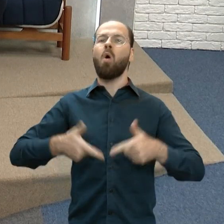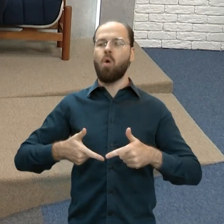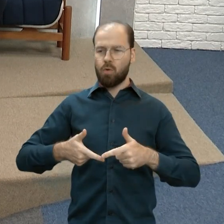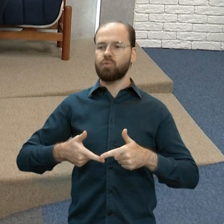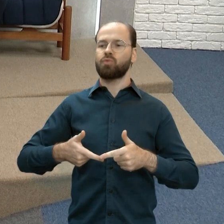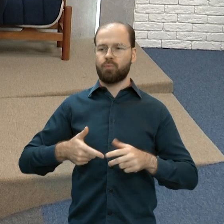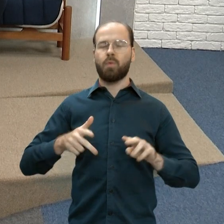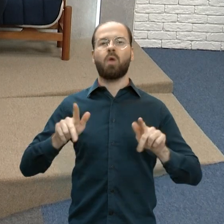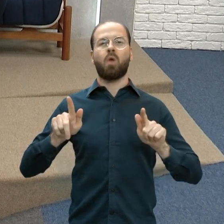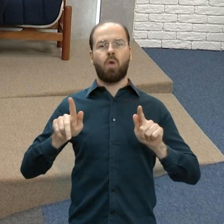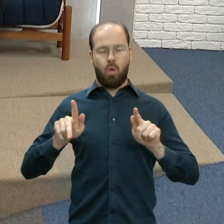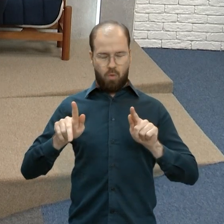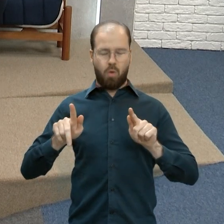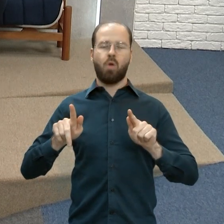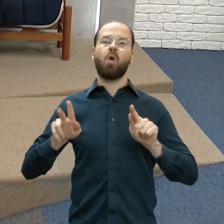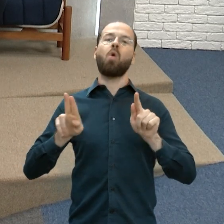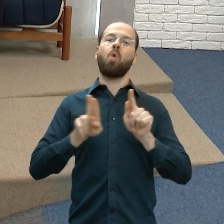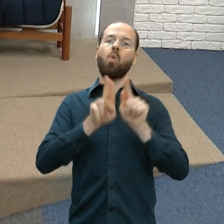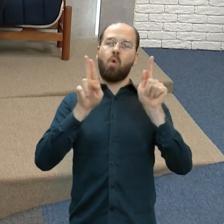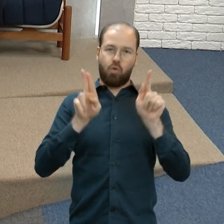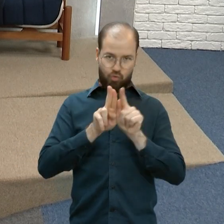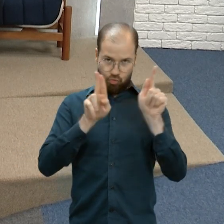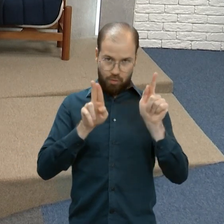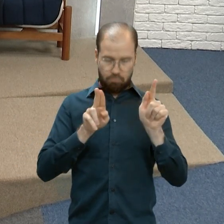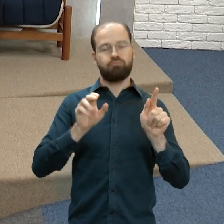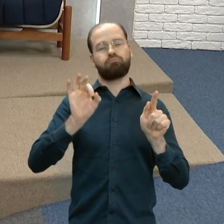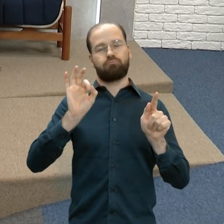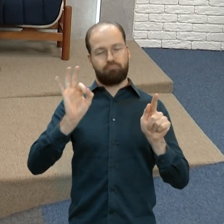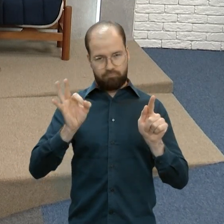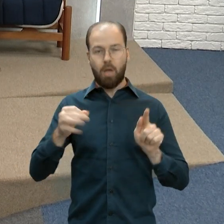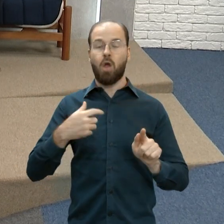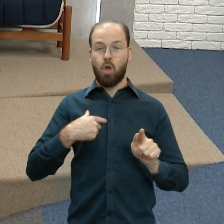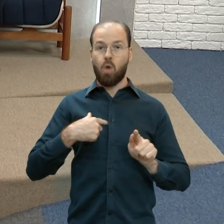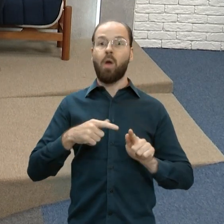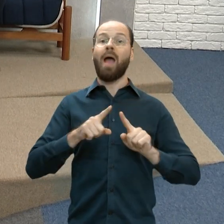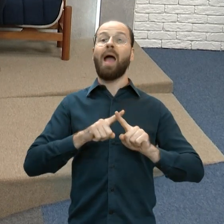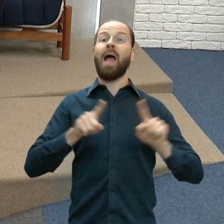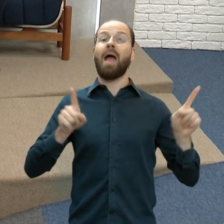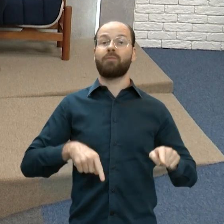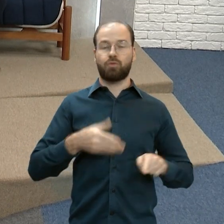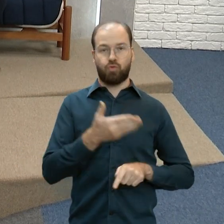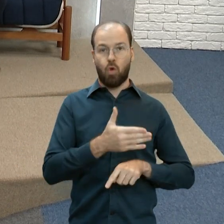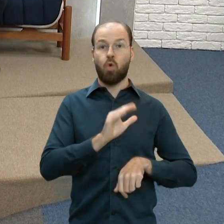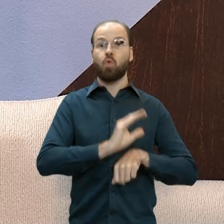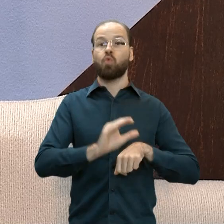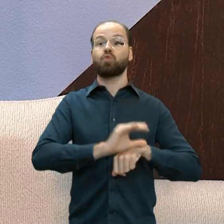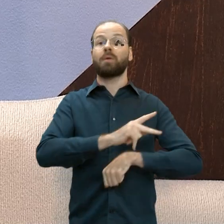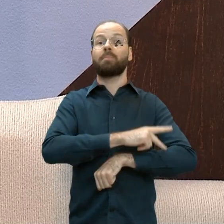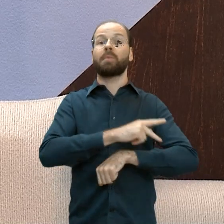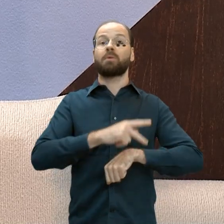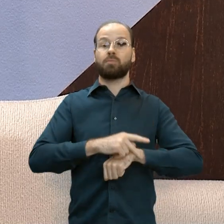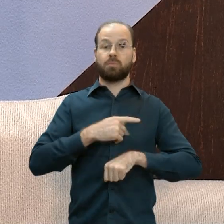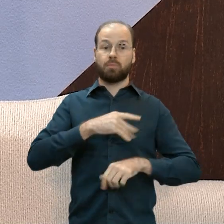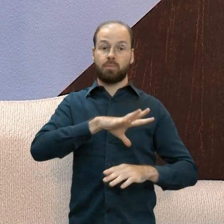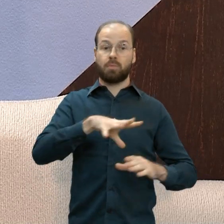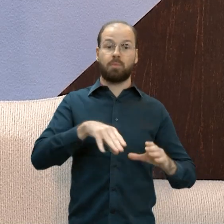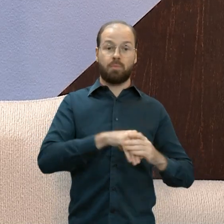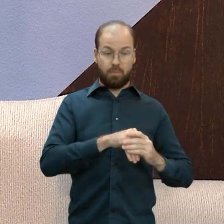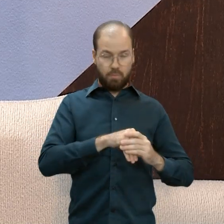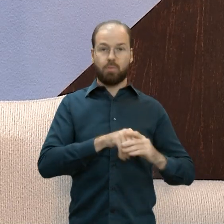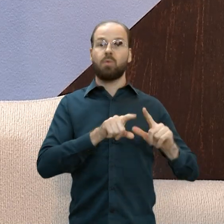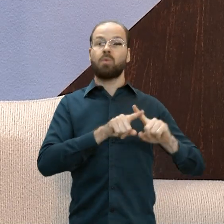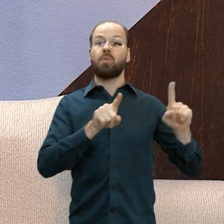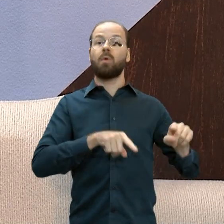Eu trabalho na UEG, sou professora efetiva no curso de Pedagogia e faço parte do corpo docente do Programa de Pós-Graduação